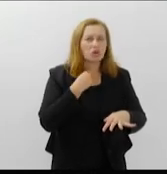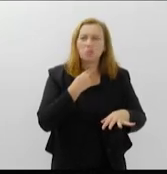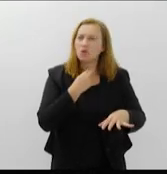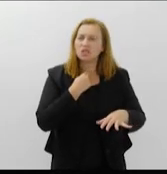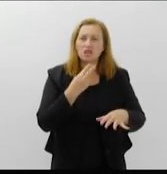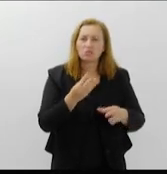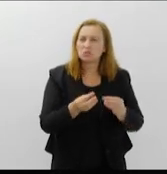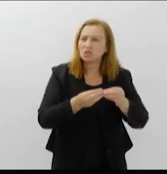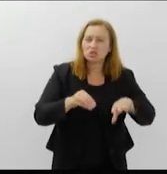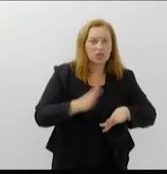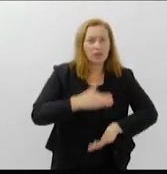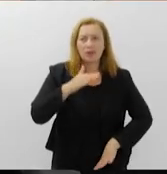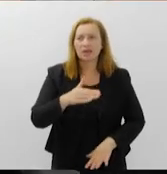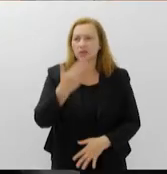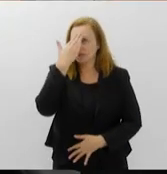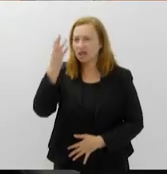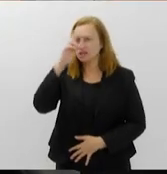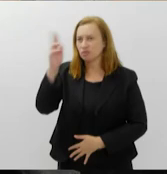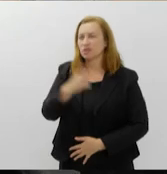Muito obrigado, senhor presidente.